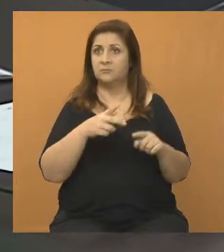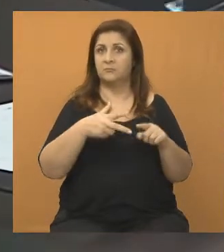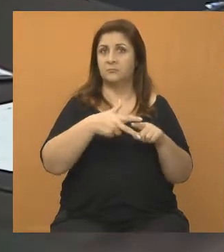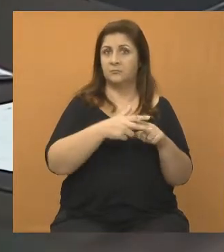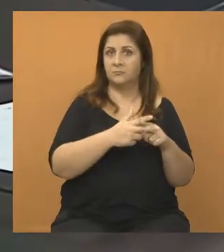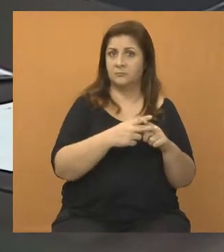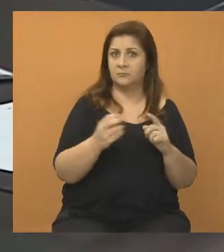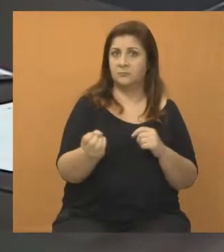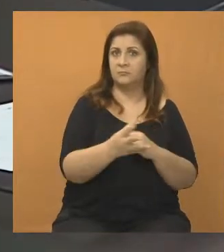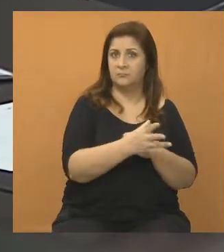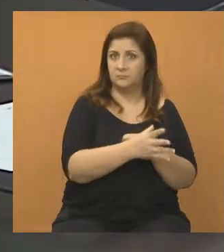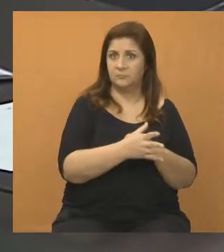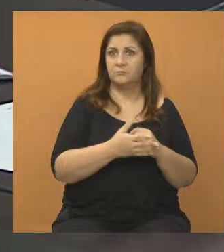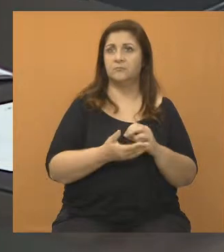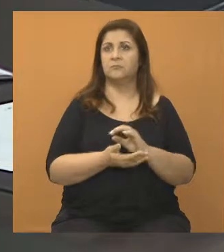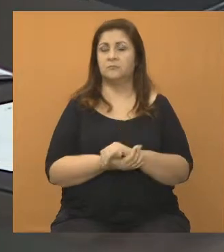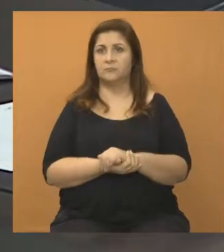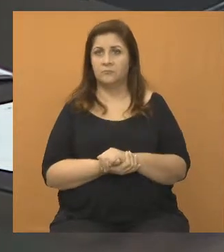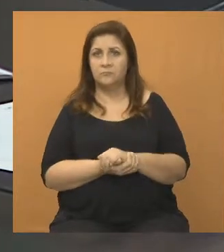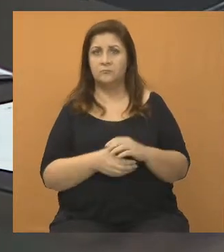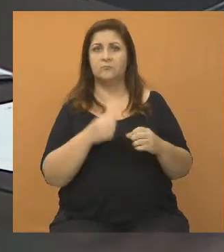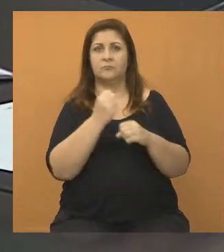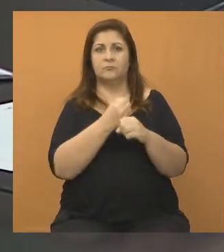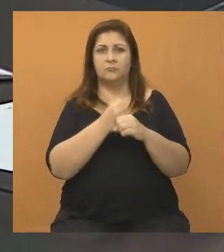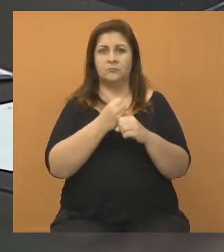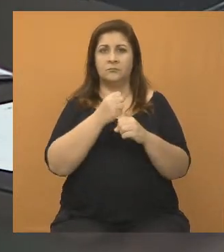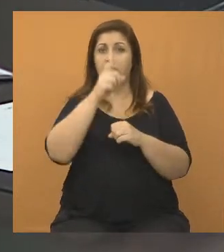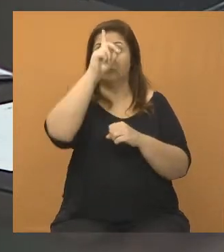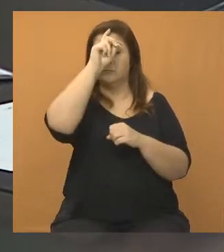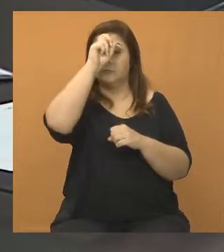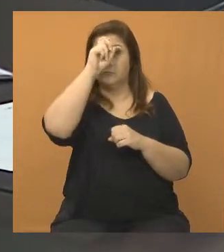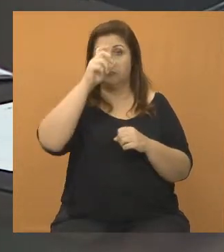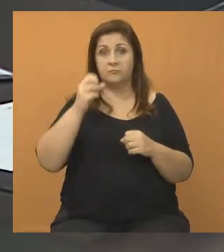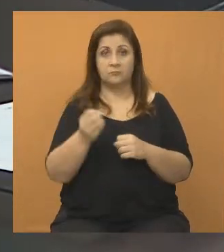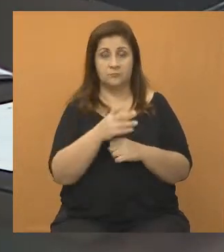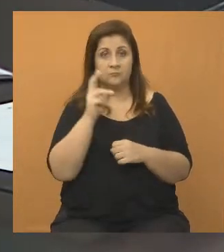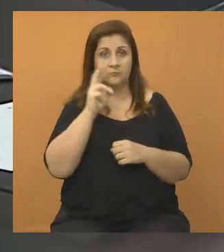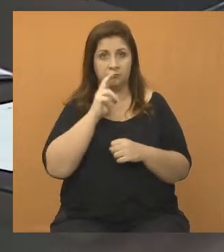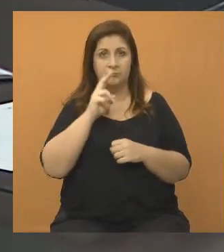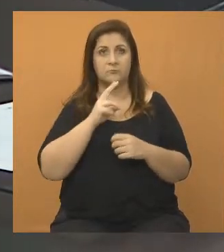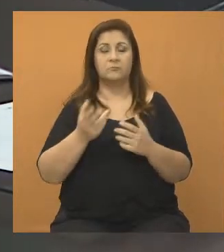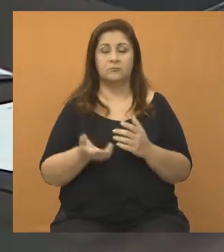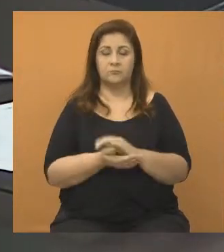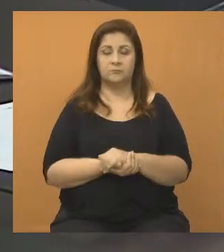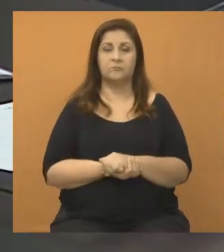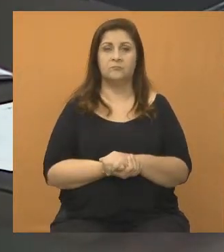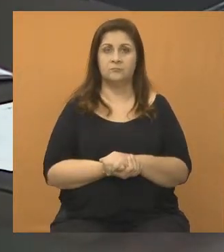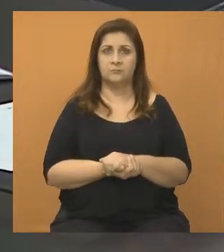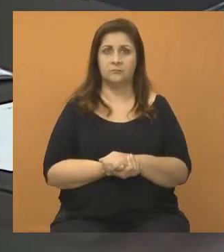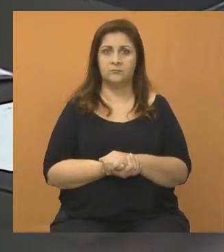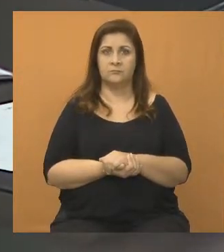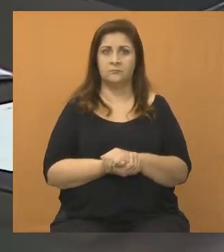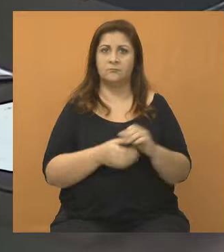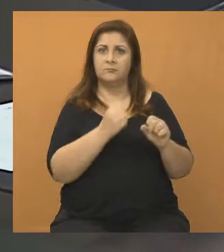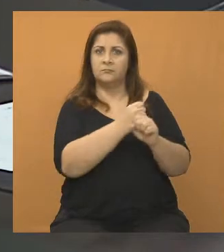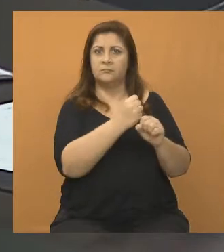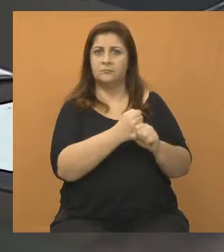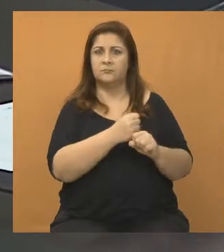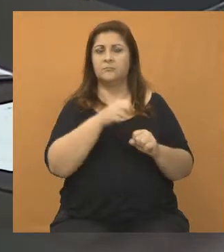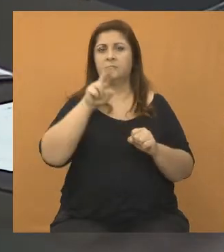na saúde, né? A construção do pronto-socorro, o início da construção do pronto-socorro, reformas de